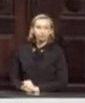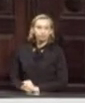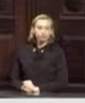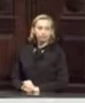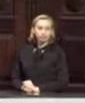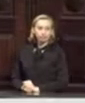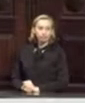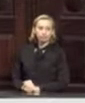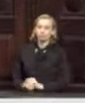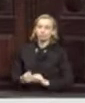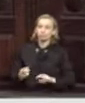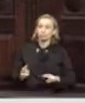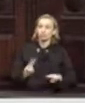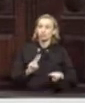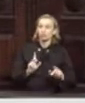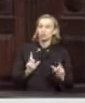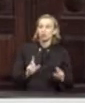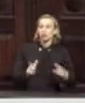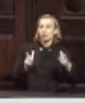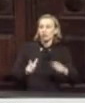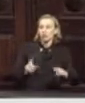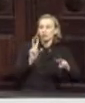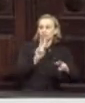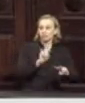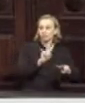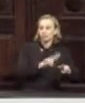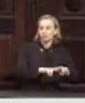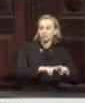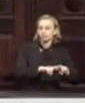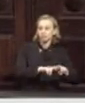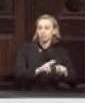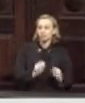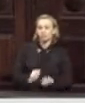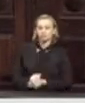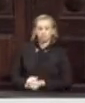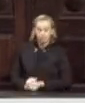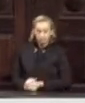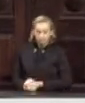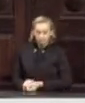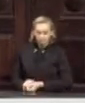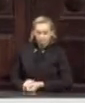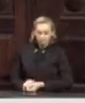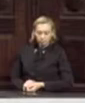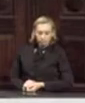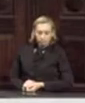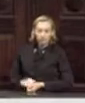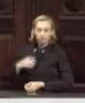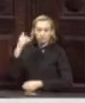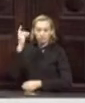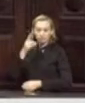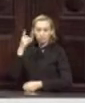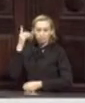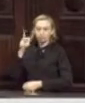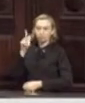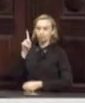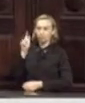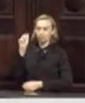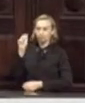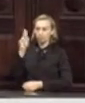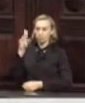sistema penitenciário estadual e das outras providências de autoria do deputado Paulo